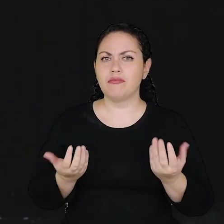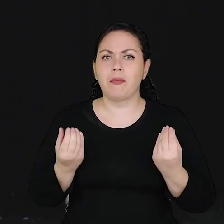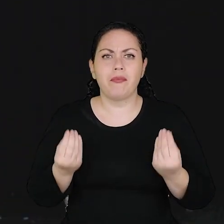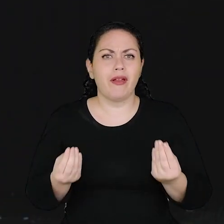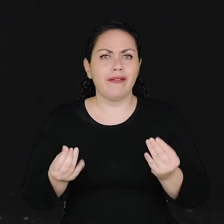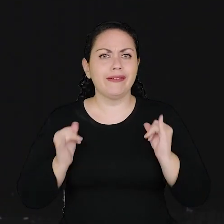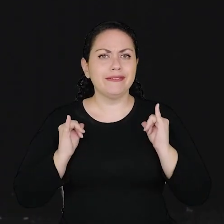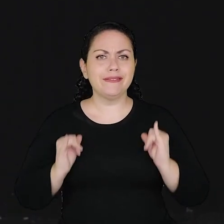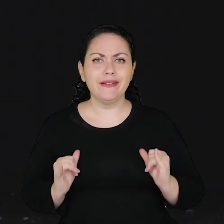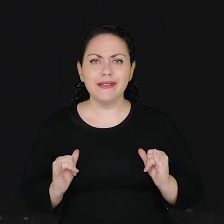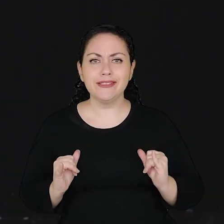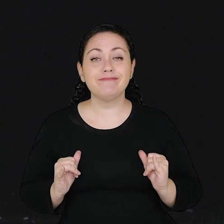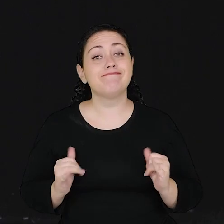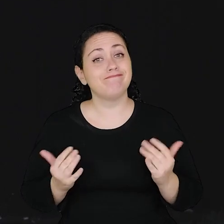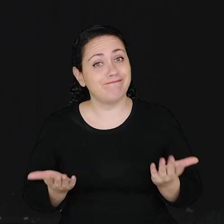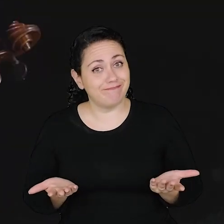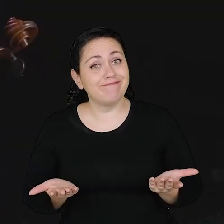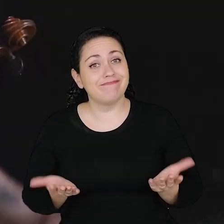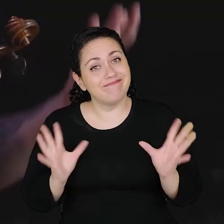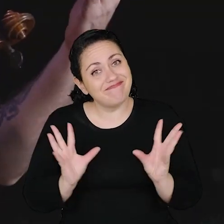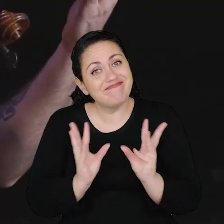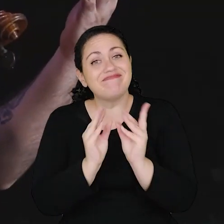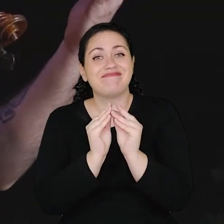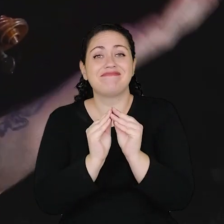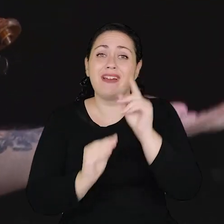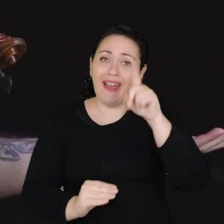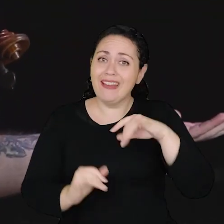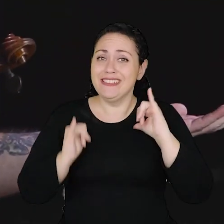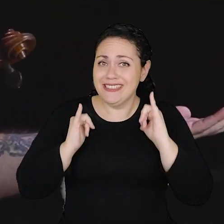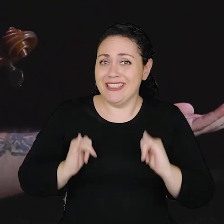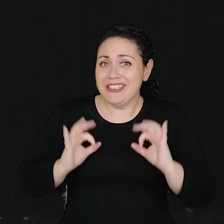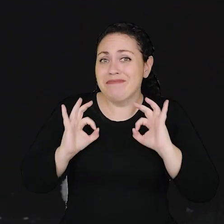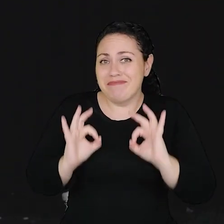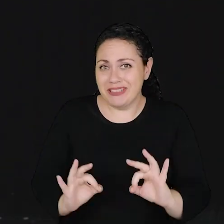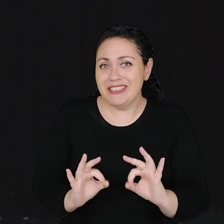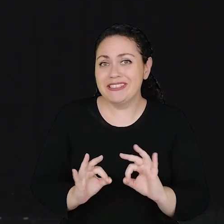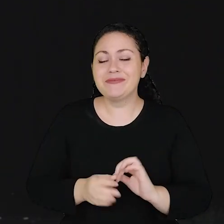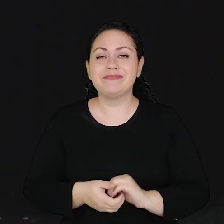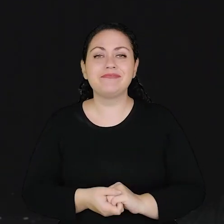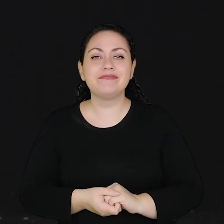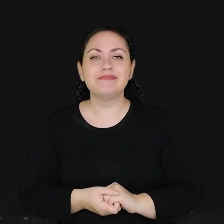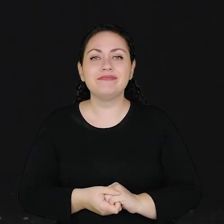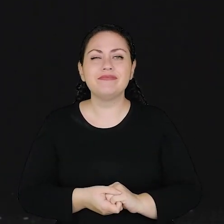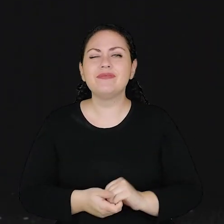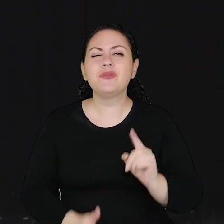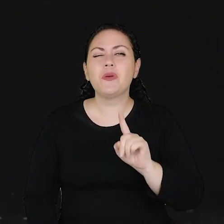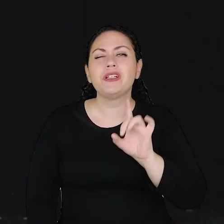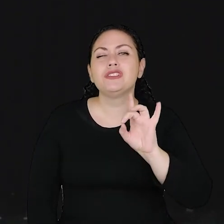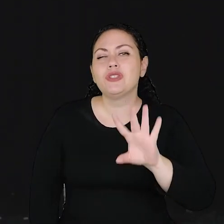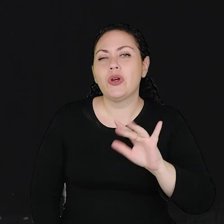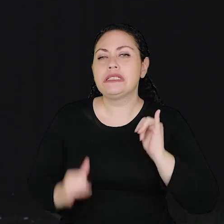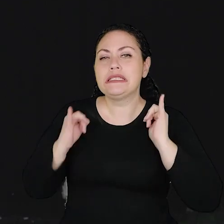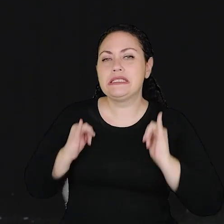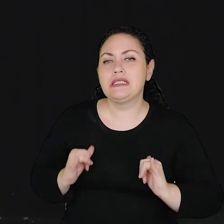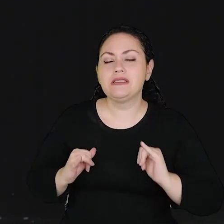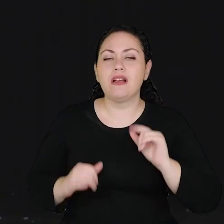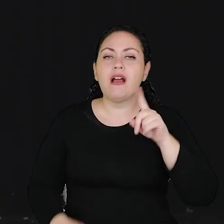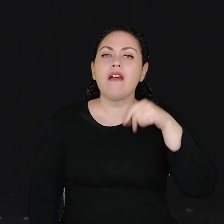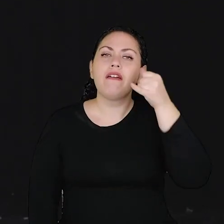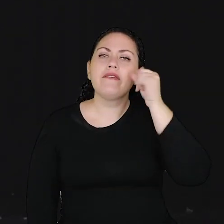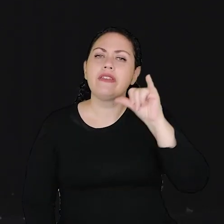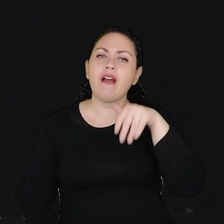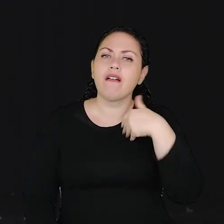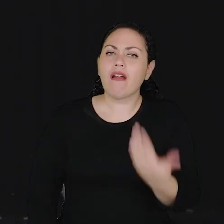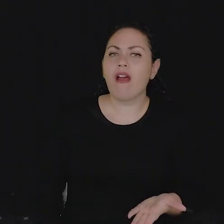Mas para que serve a posição de descanso? Para descansar. Mas não só. Para a gente evitar